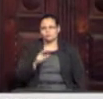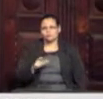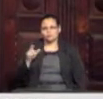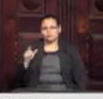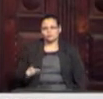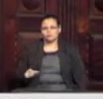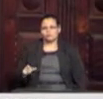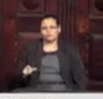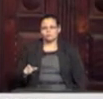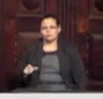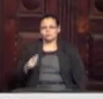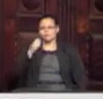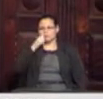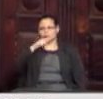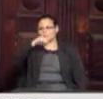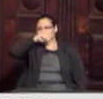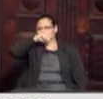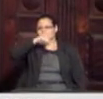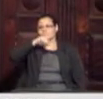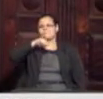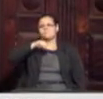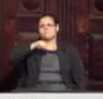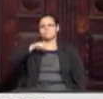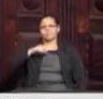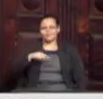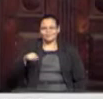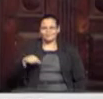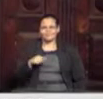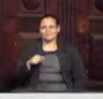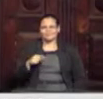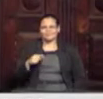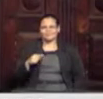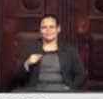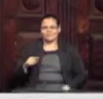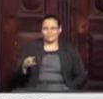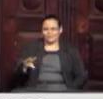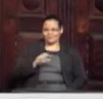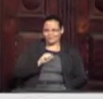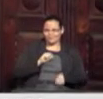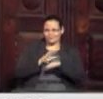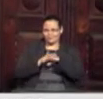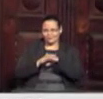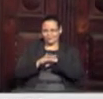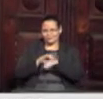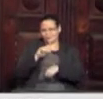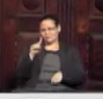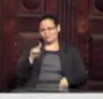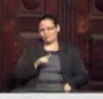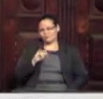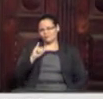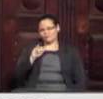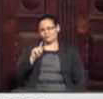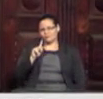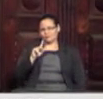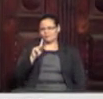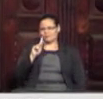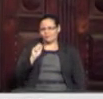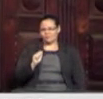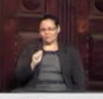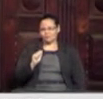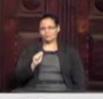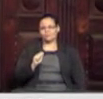cujas mães foram contaminadas pelo vírus da